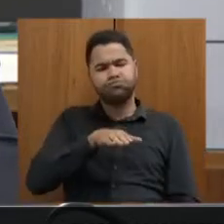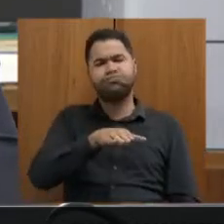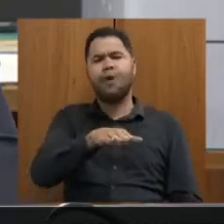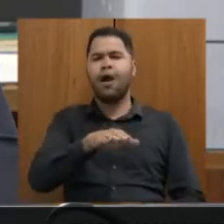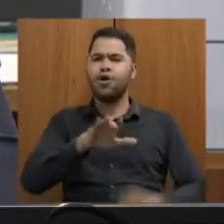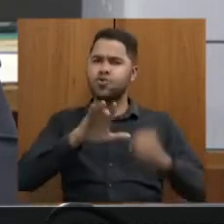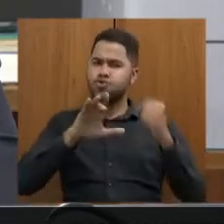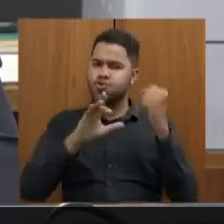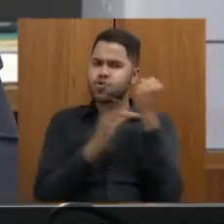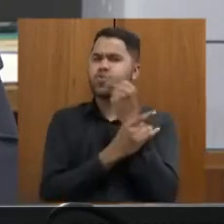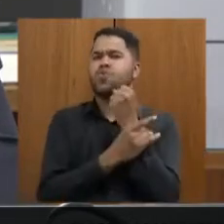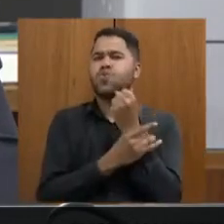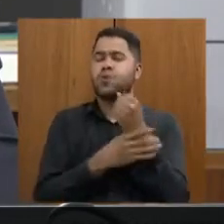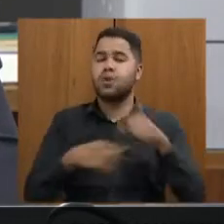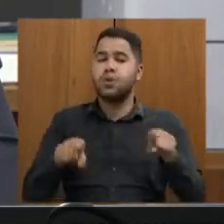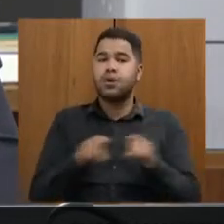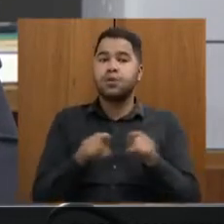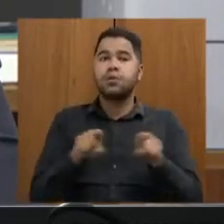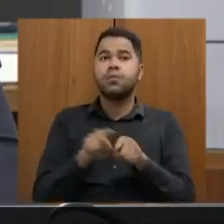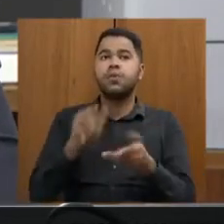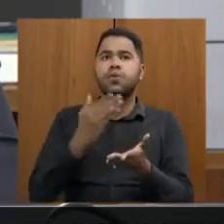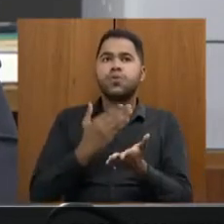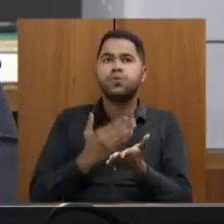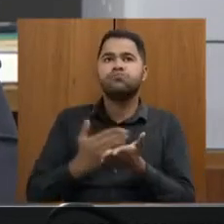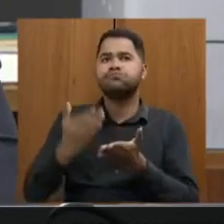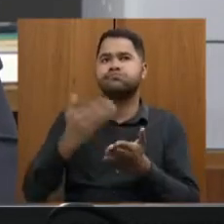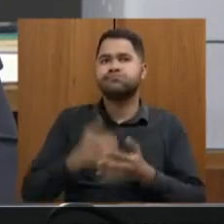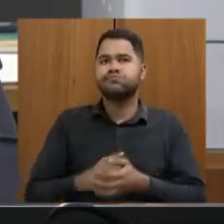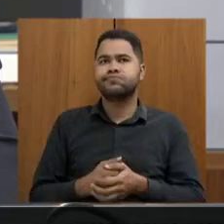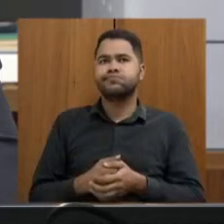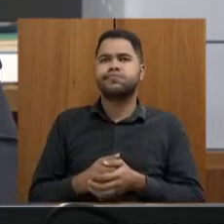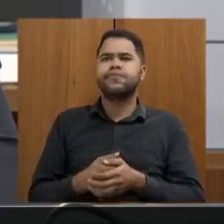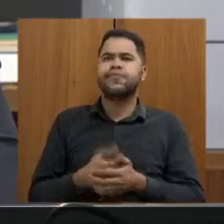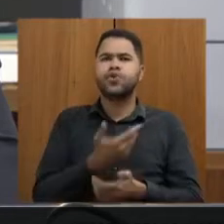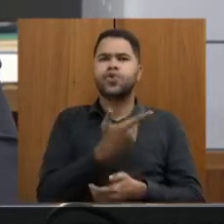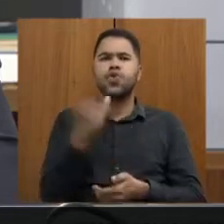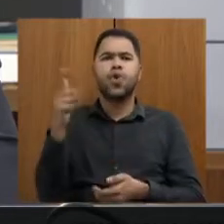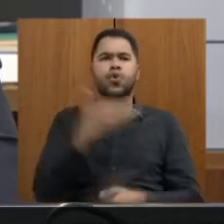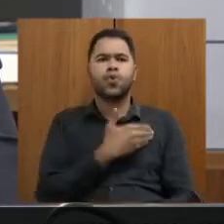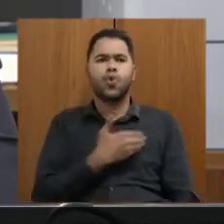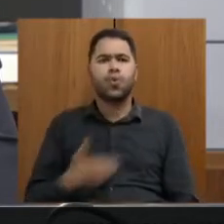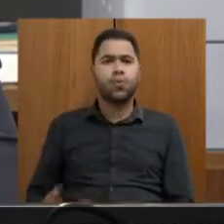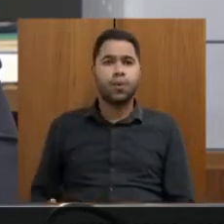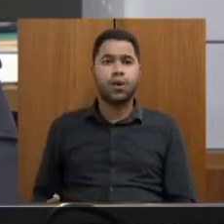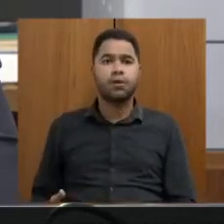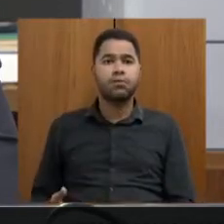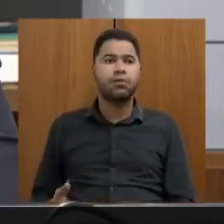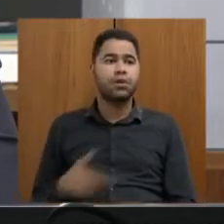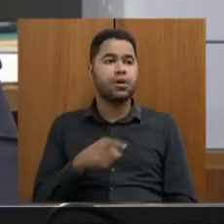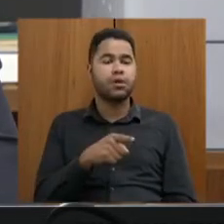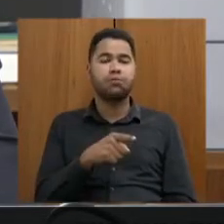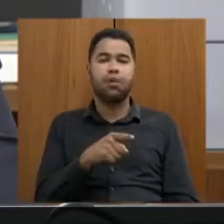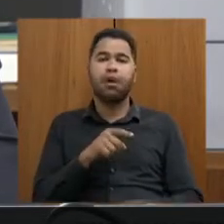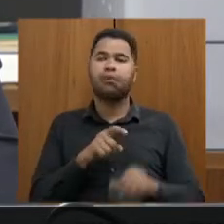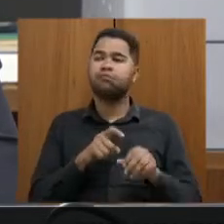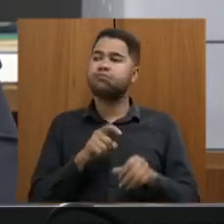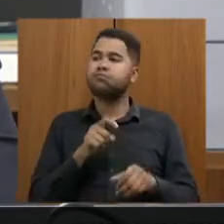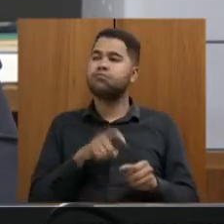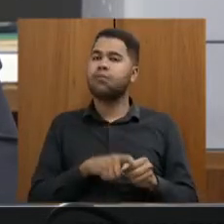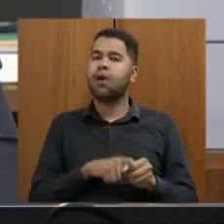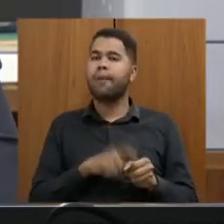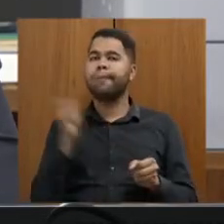seguras rodovias que foram iniciadas em outros governos e estão há